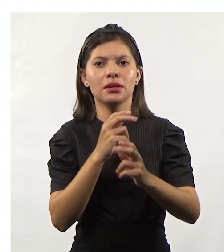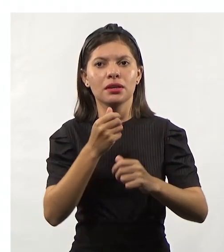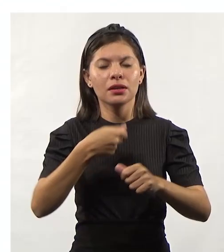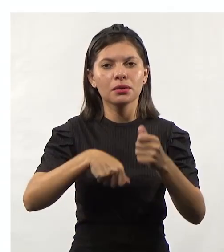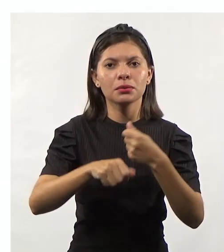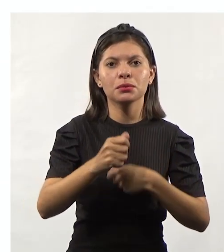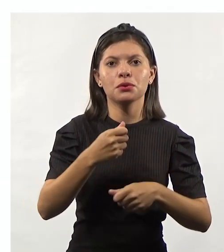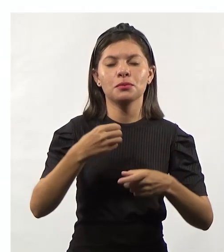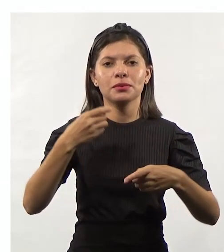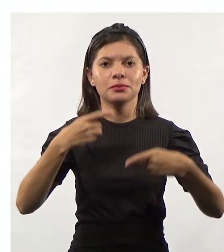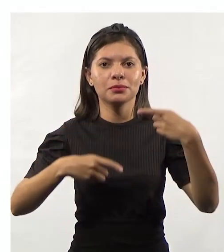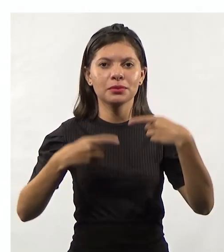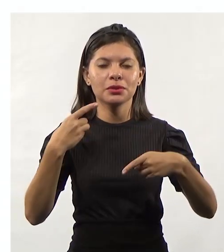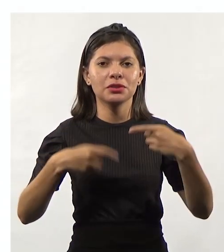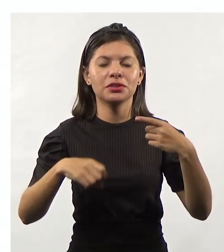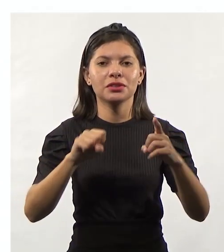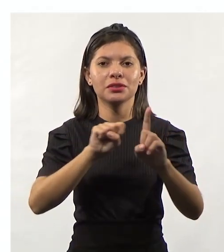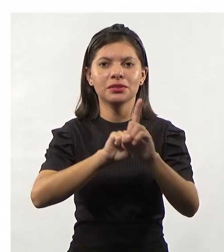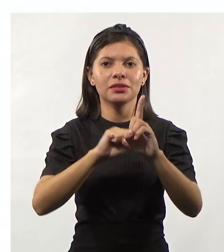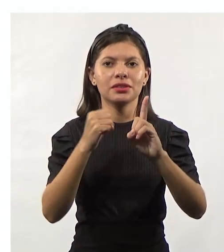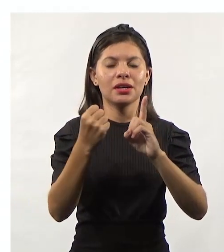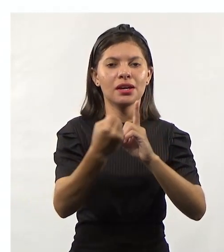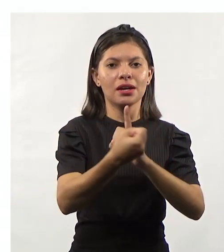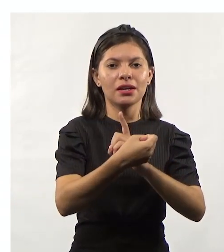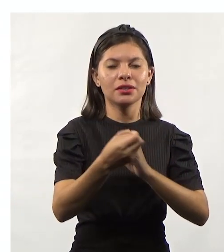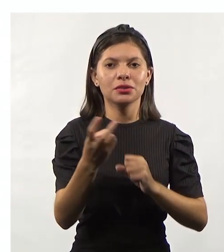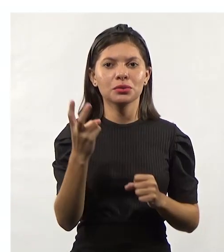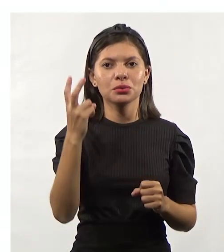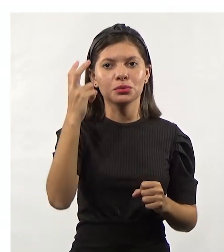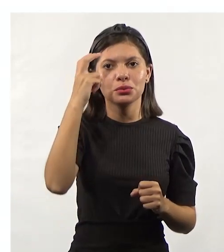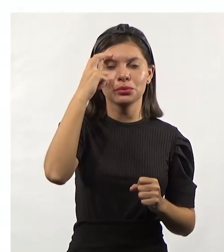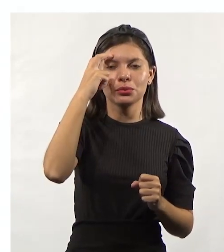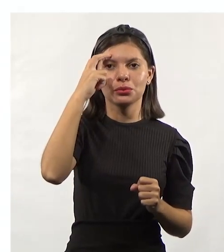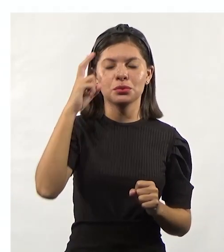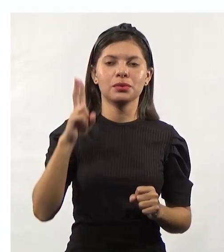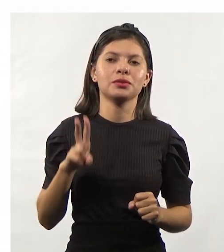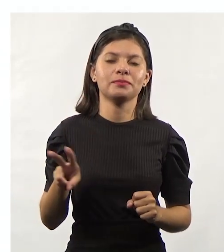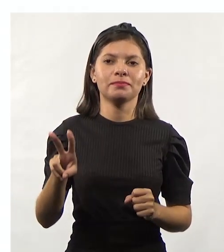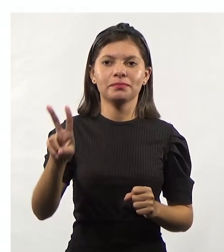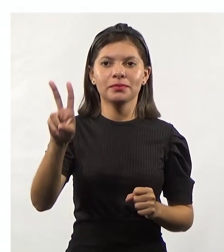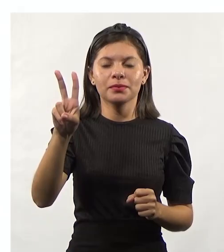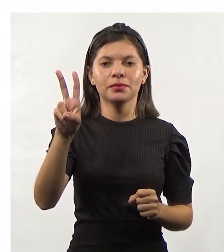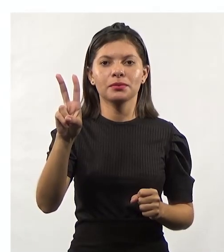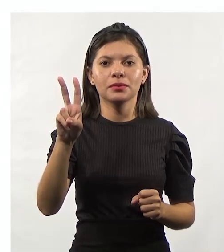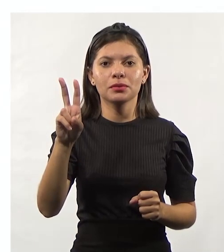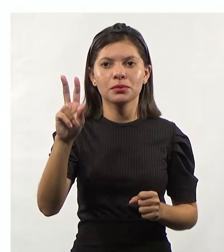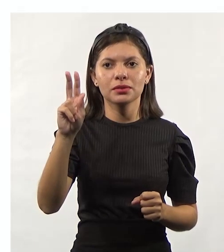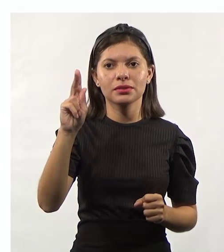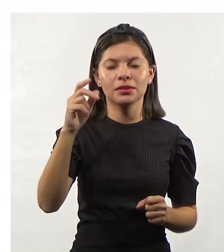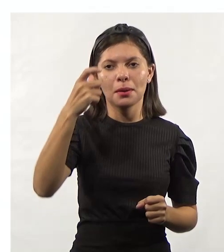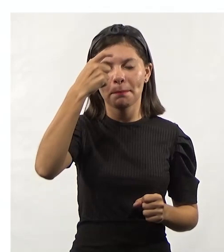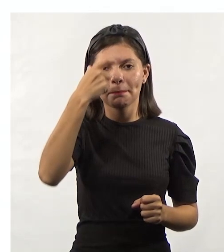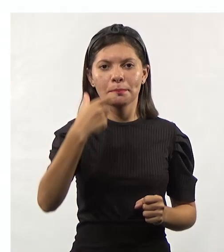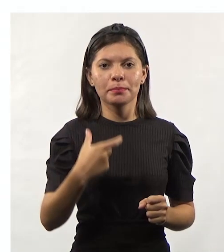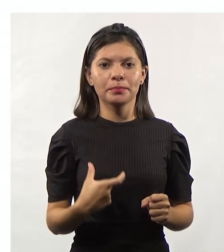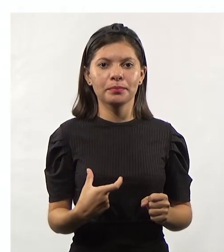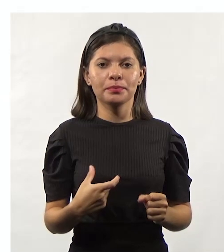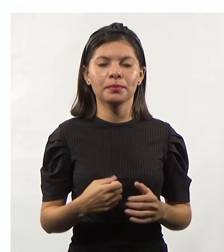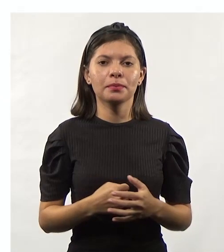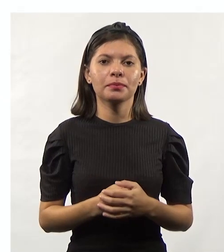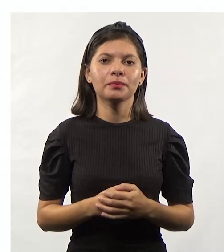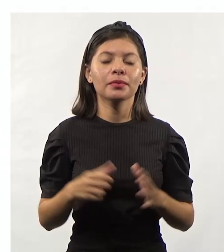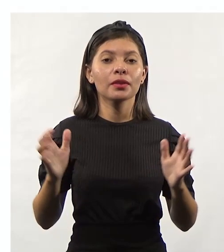políticas, sociais, relações tecnológicas, culturais e até mesmo dos valores